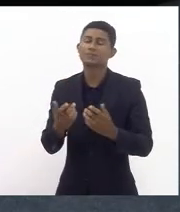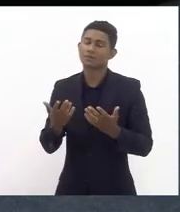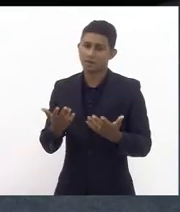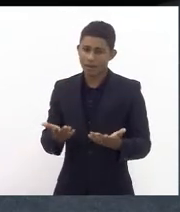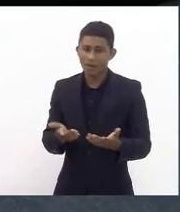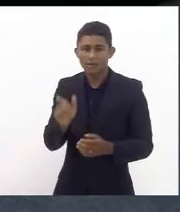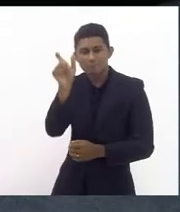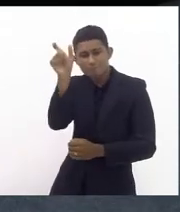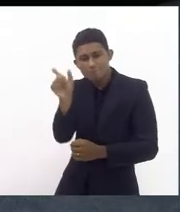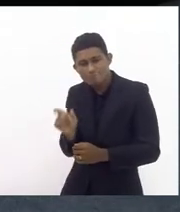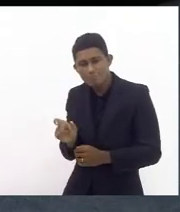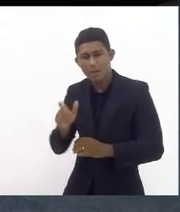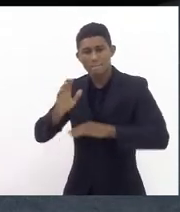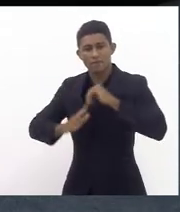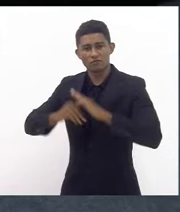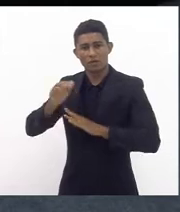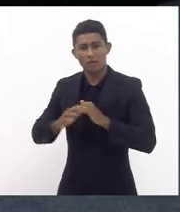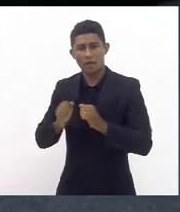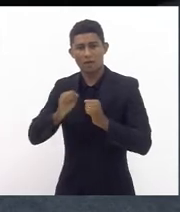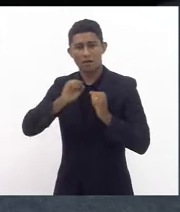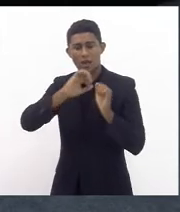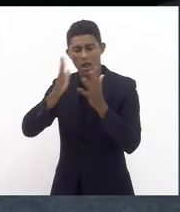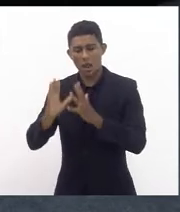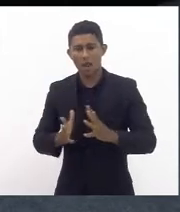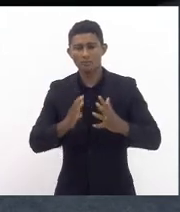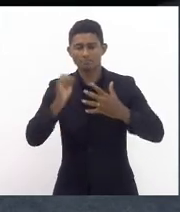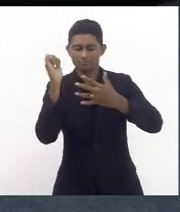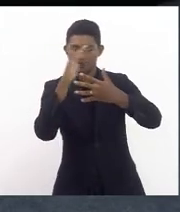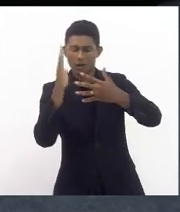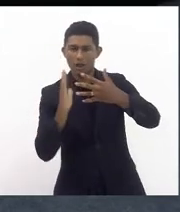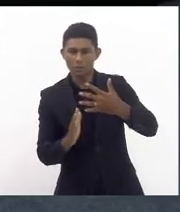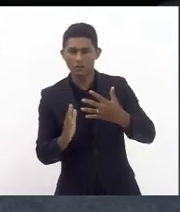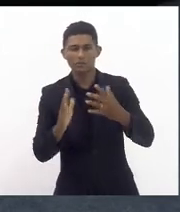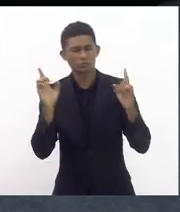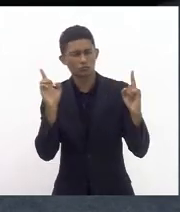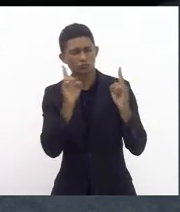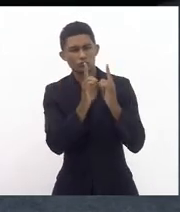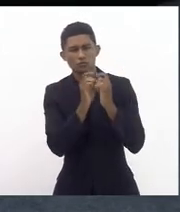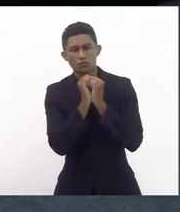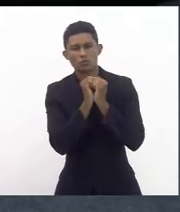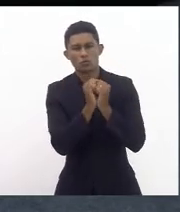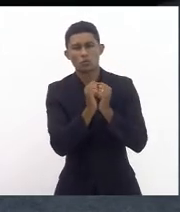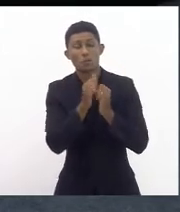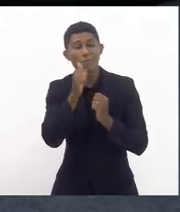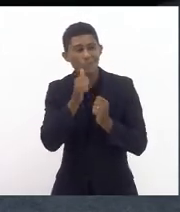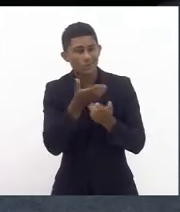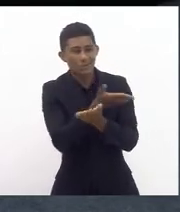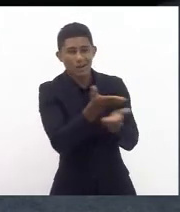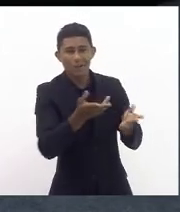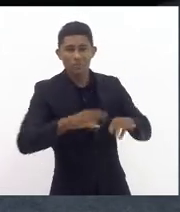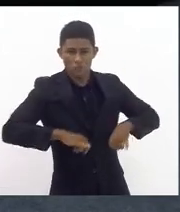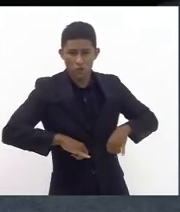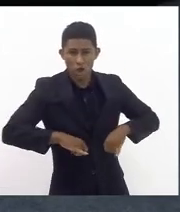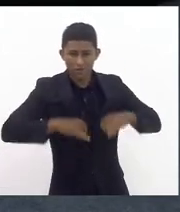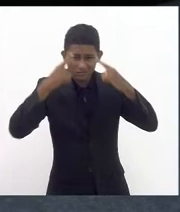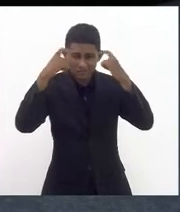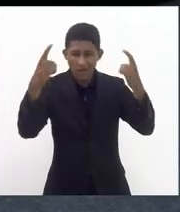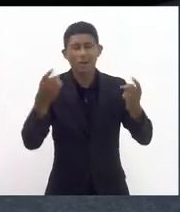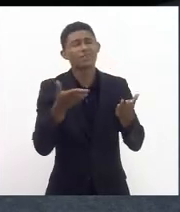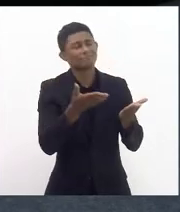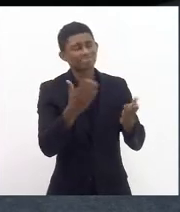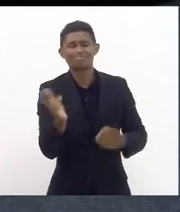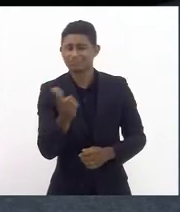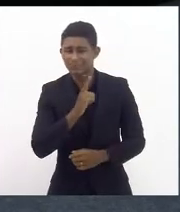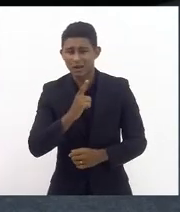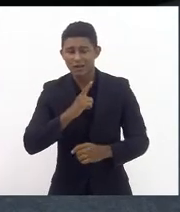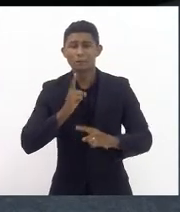diante de profissionais que sejam proficientes na língua brasileira de sinais, Libras. As mulheres vítimas de violência já sofrem dramaticamente